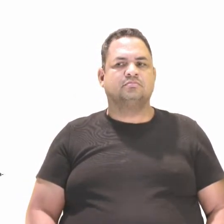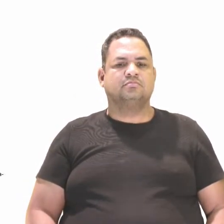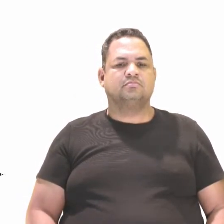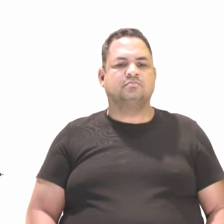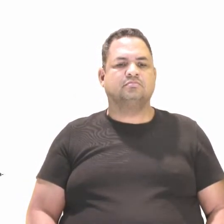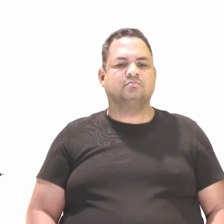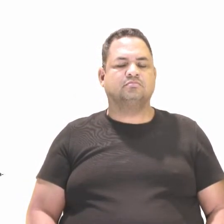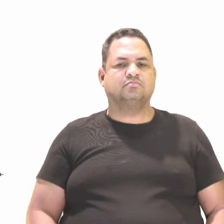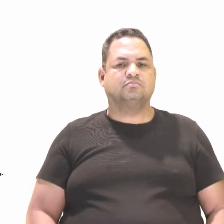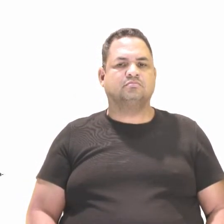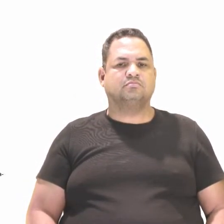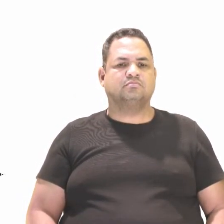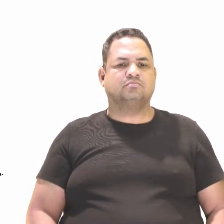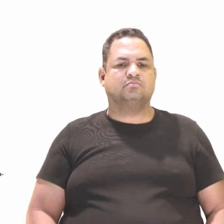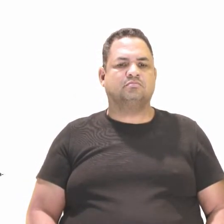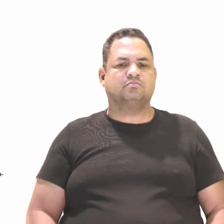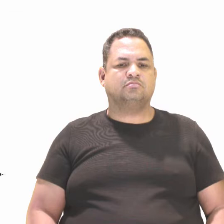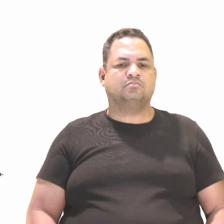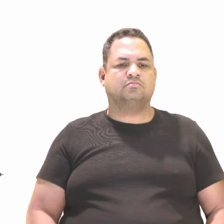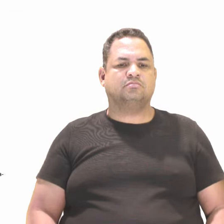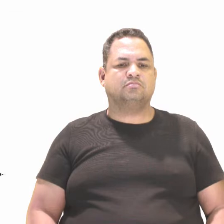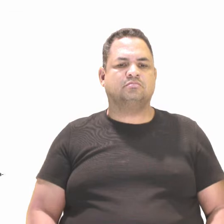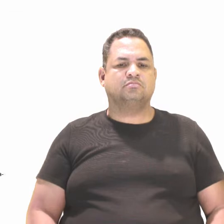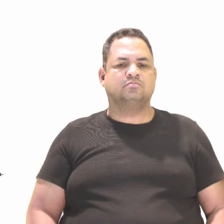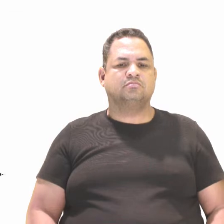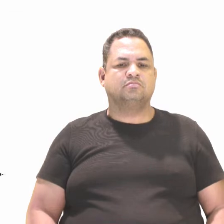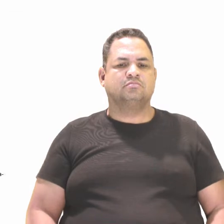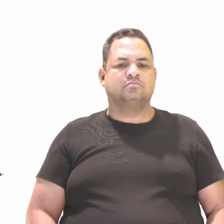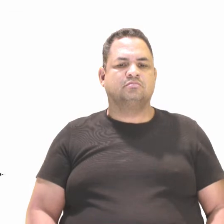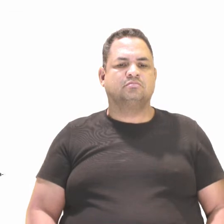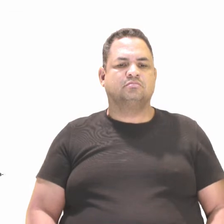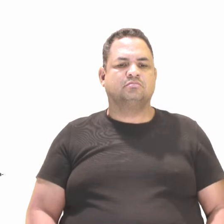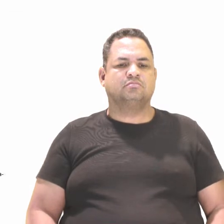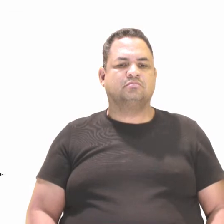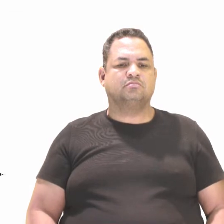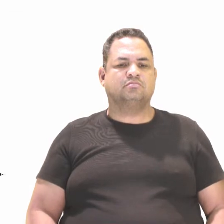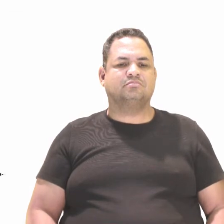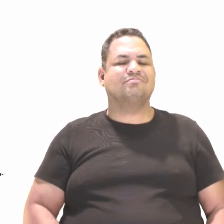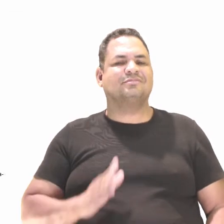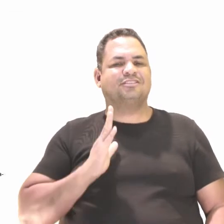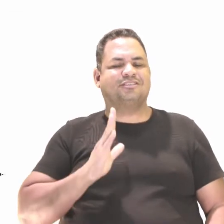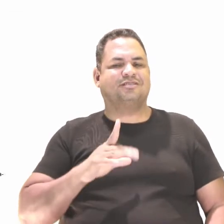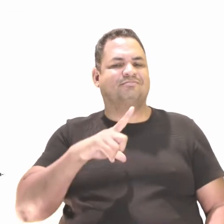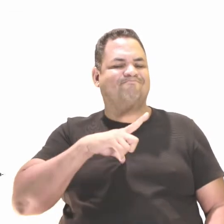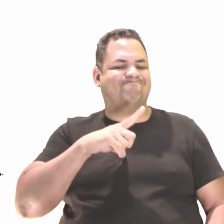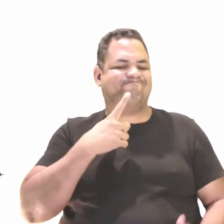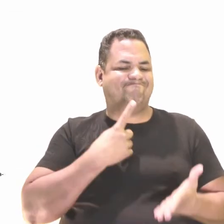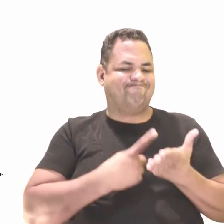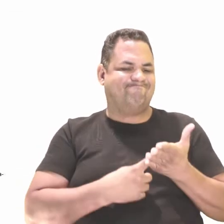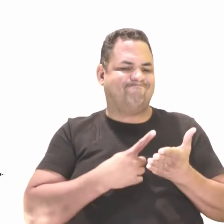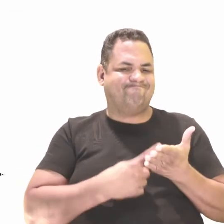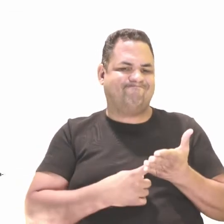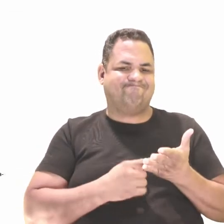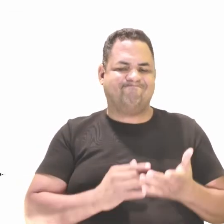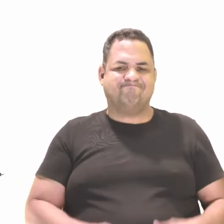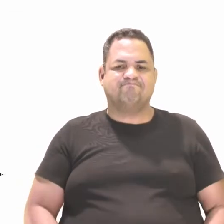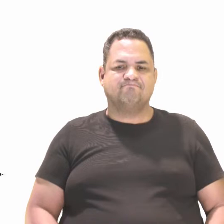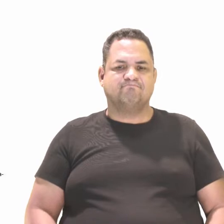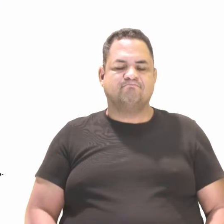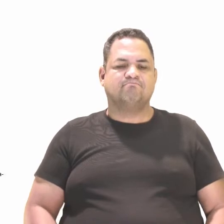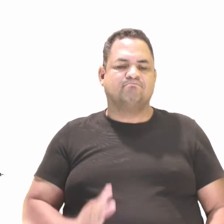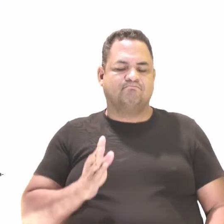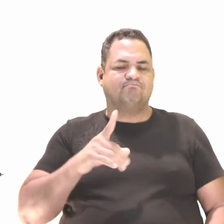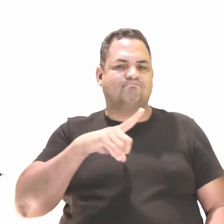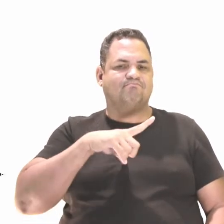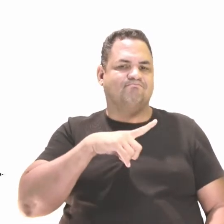else going on. I've got something else going on. Já tenho compromisso. Já tenho